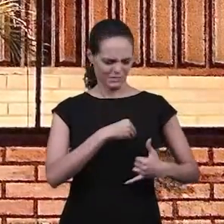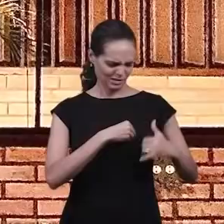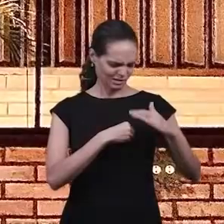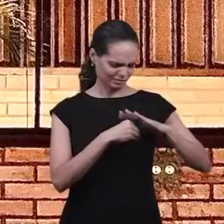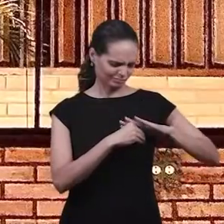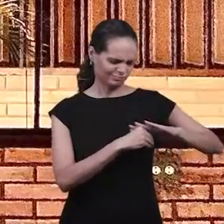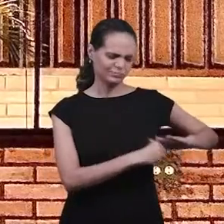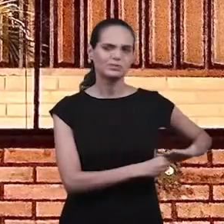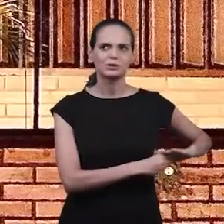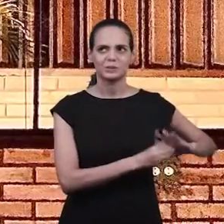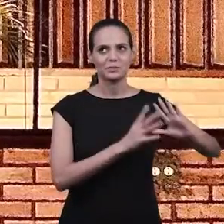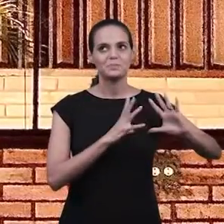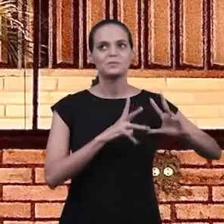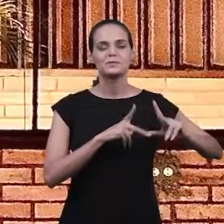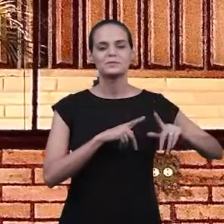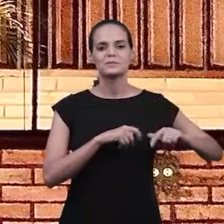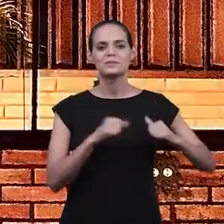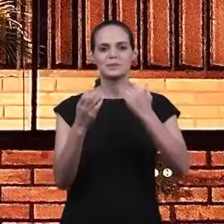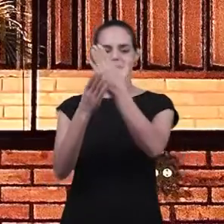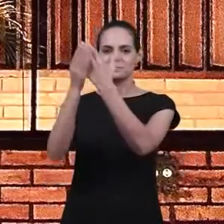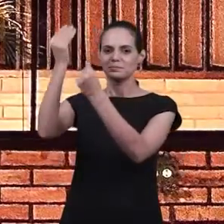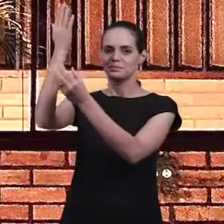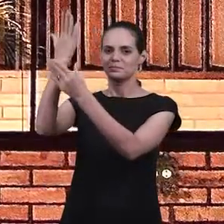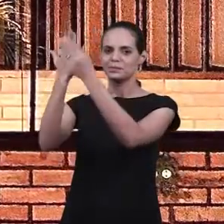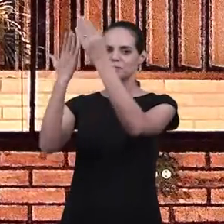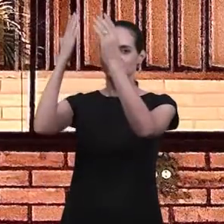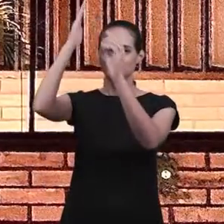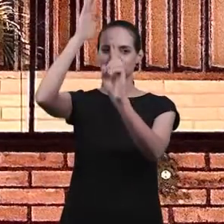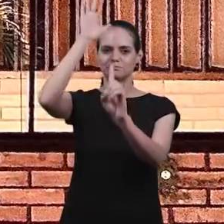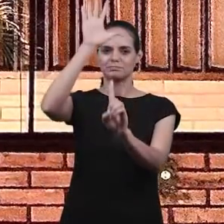perdoa-me do vil pecado,